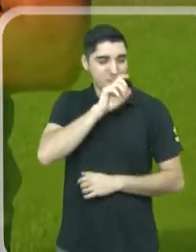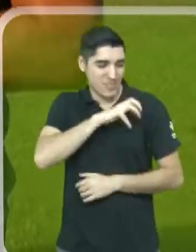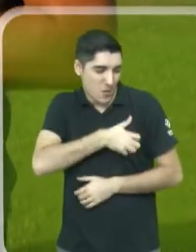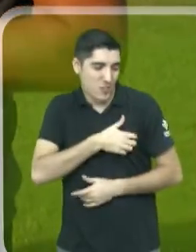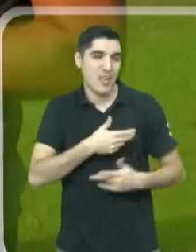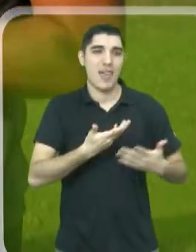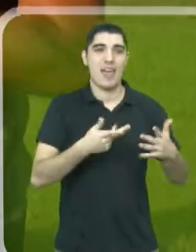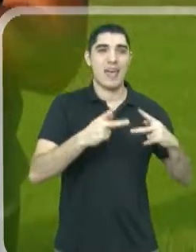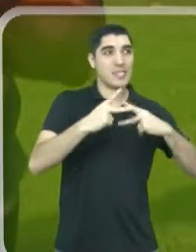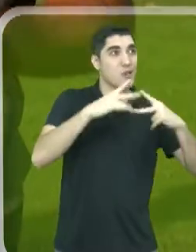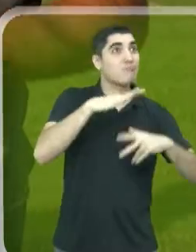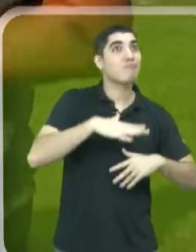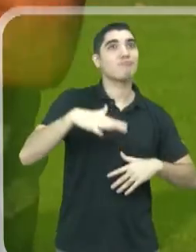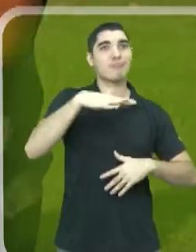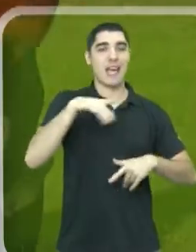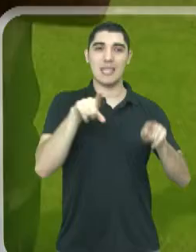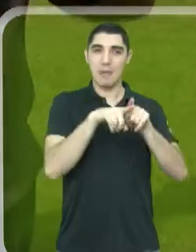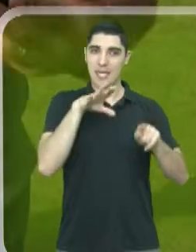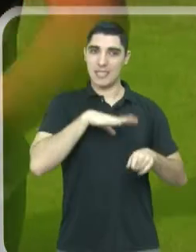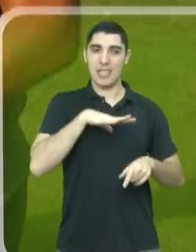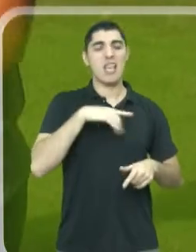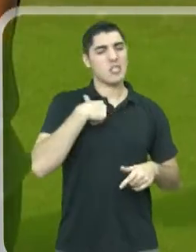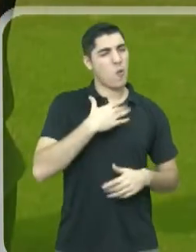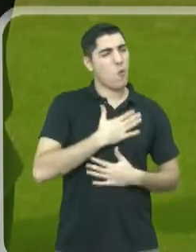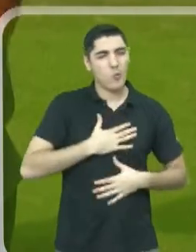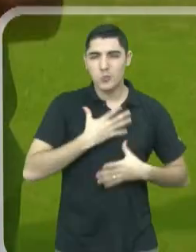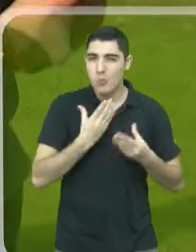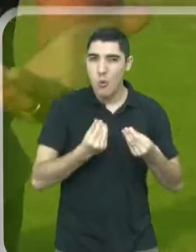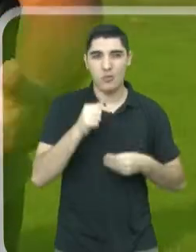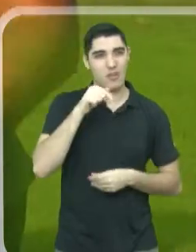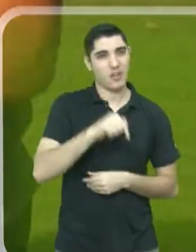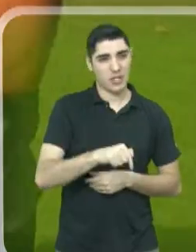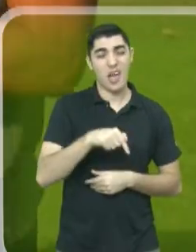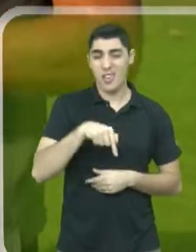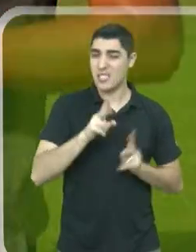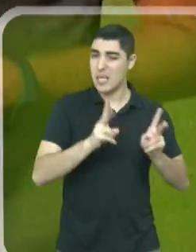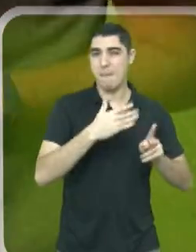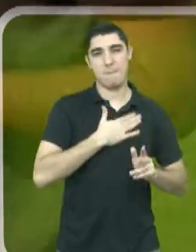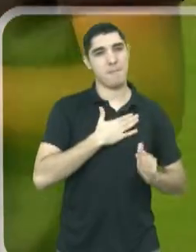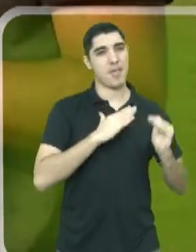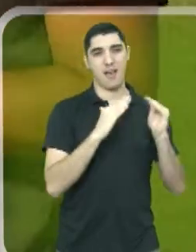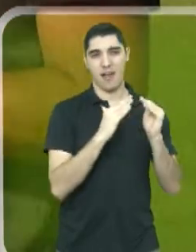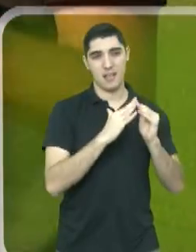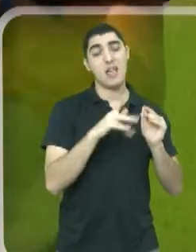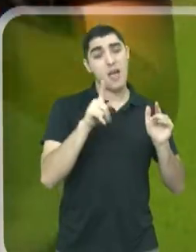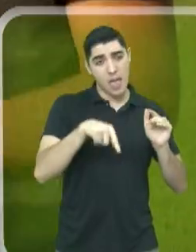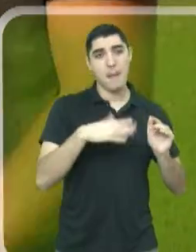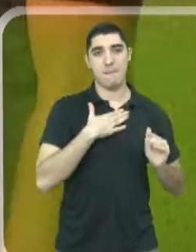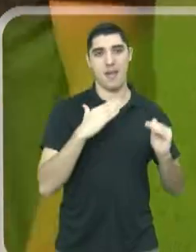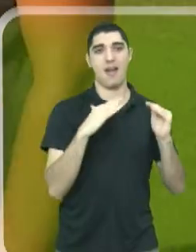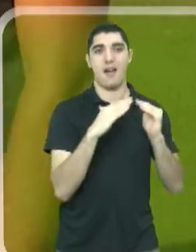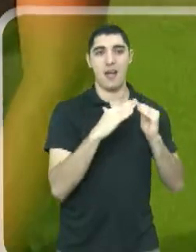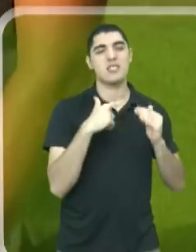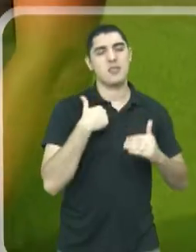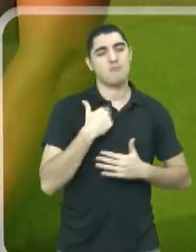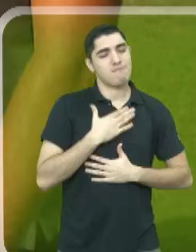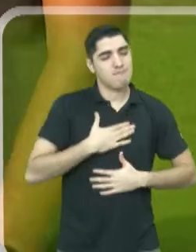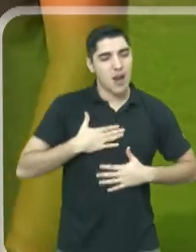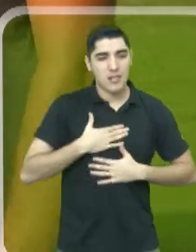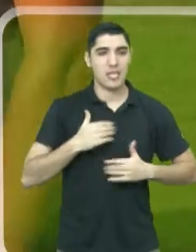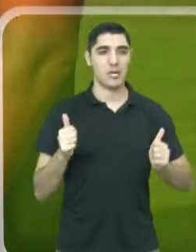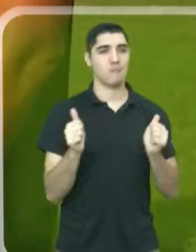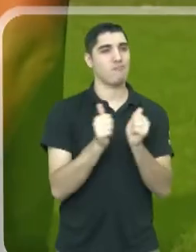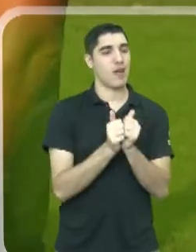cidade. É muito importante, eu gosto muito de estar aqui. Essa sempre foi a minha casa, né? O Matheus Pereira é a minha casa e é um prazer imenso estar